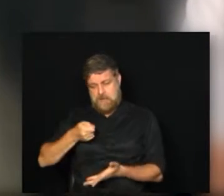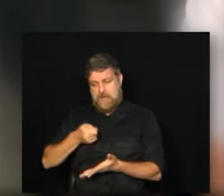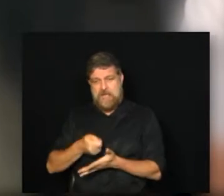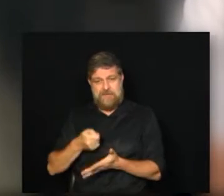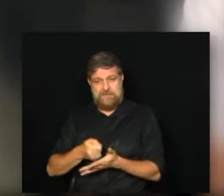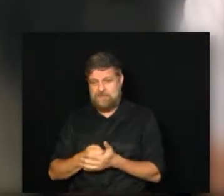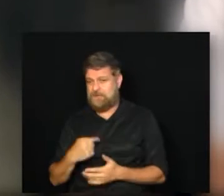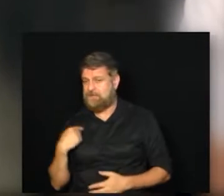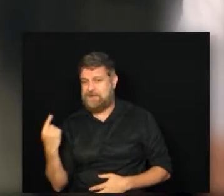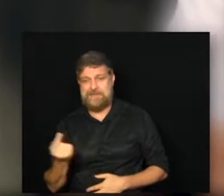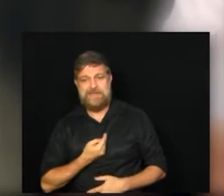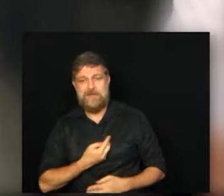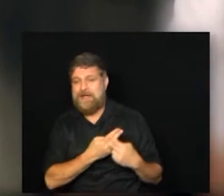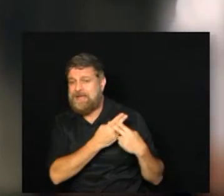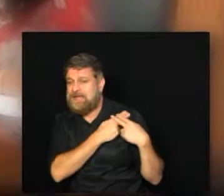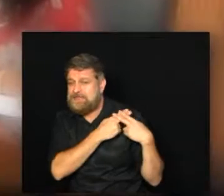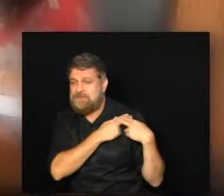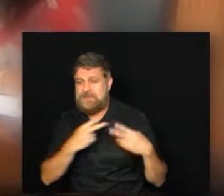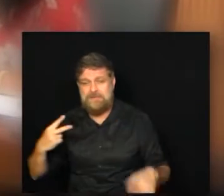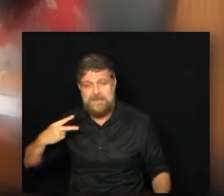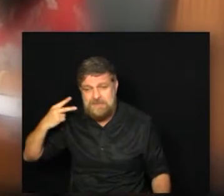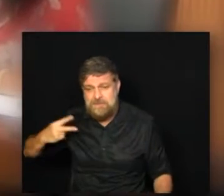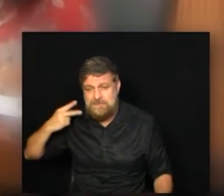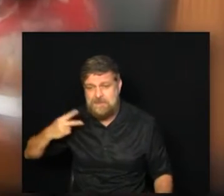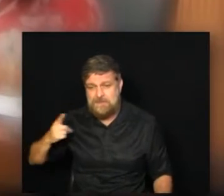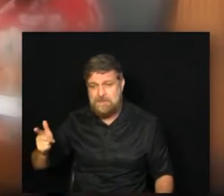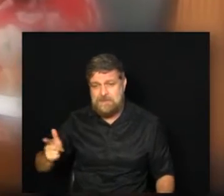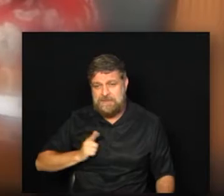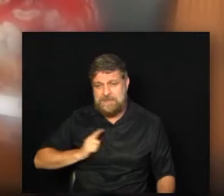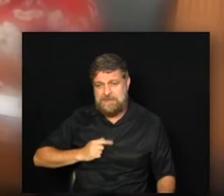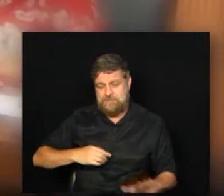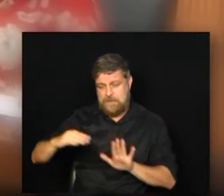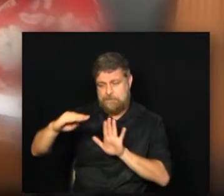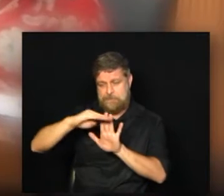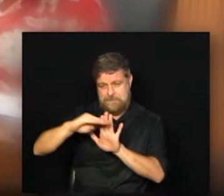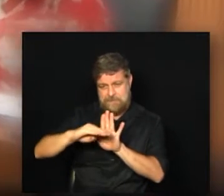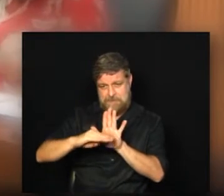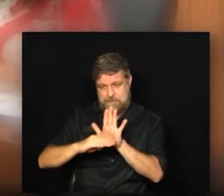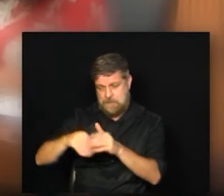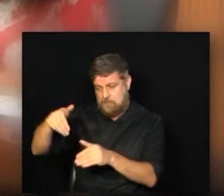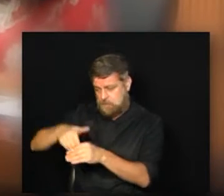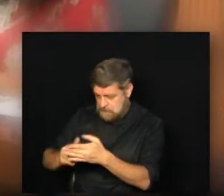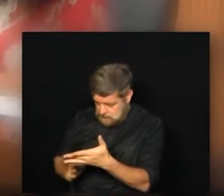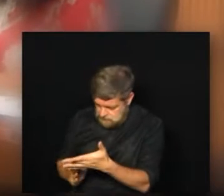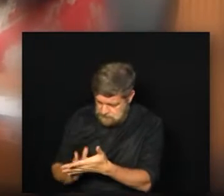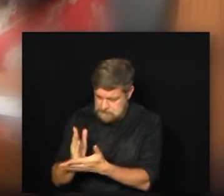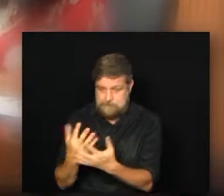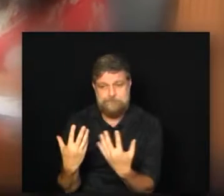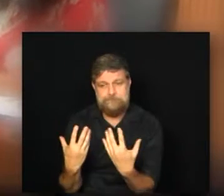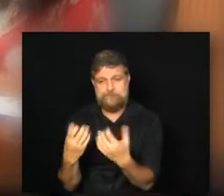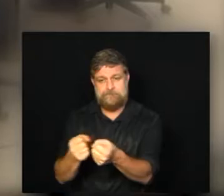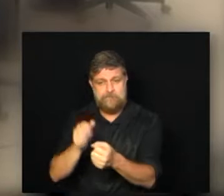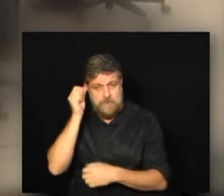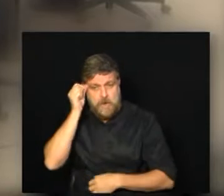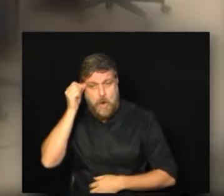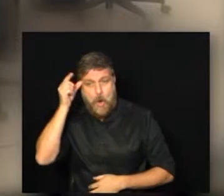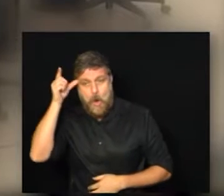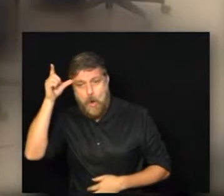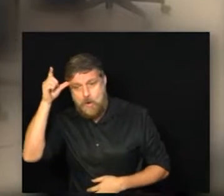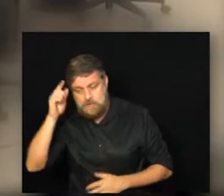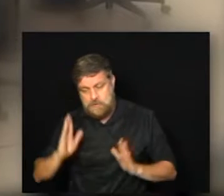poder não compete ao Legislativo. Diversos outros itens, no entanto, foram aprovados. A cultura em tempos